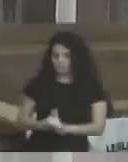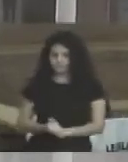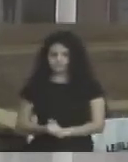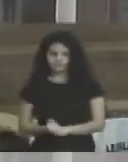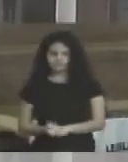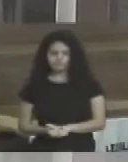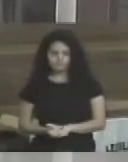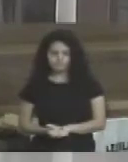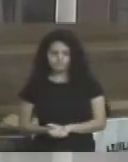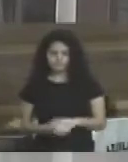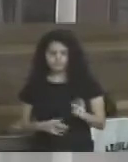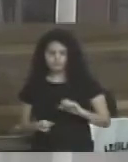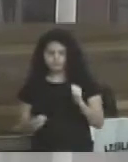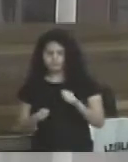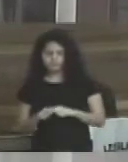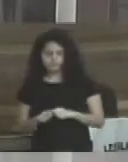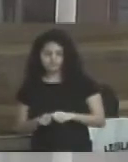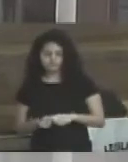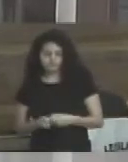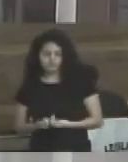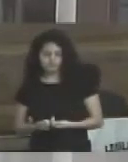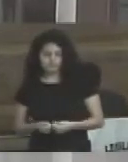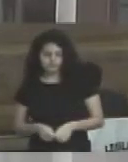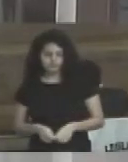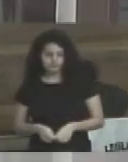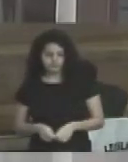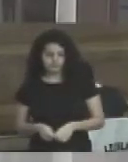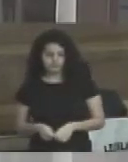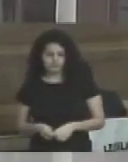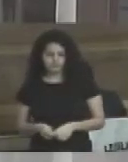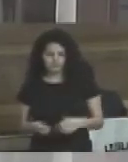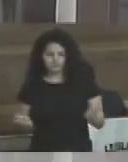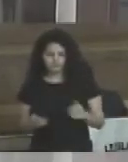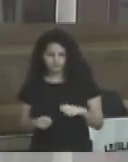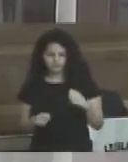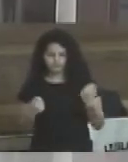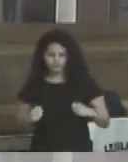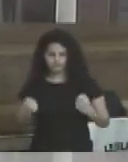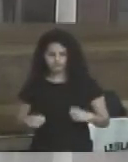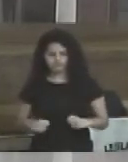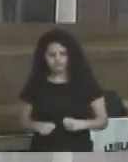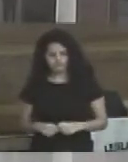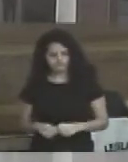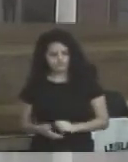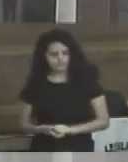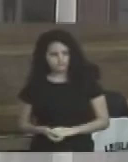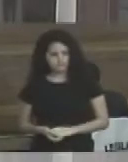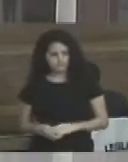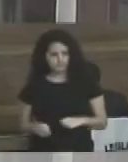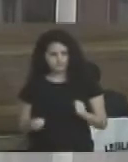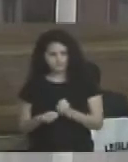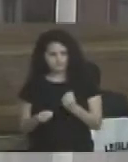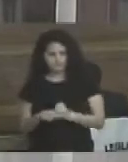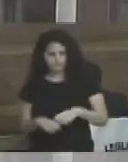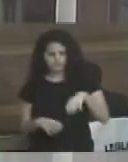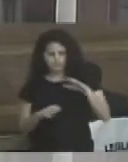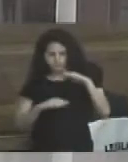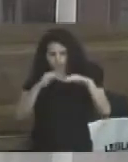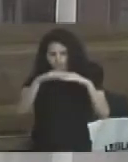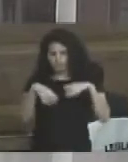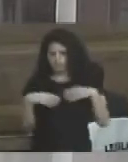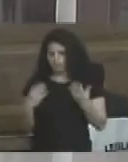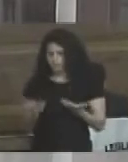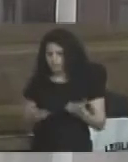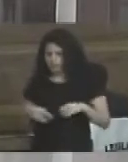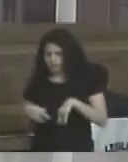fazendo a contrapartida delas. Então, nós temos que montar uma comissão, vai fazer aqueles apartamentos e largar assim? Não é isso,